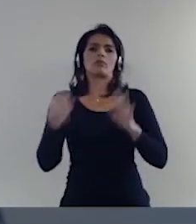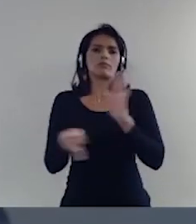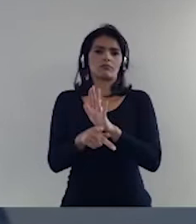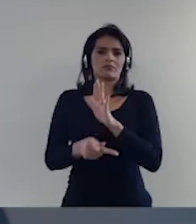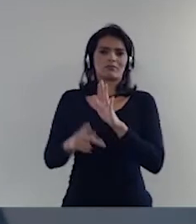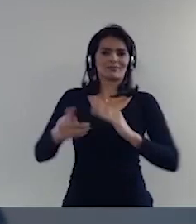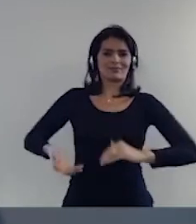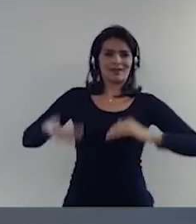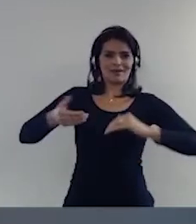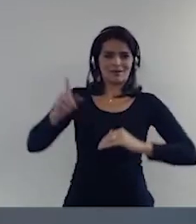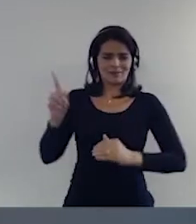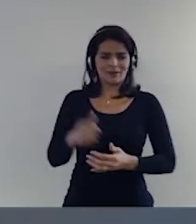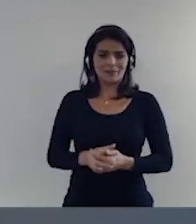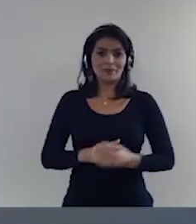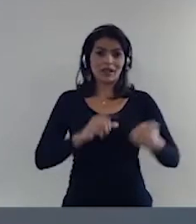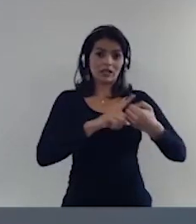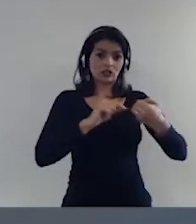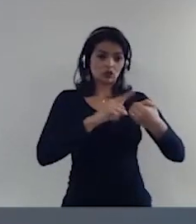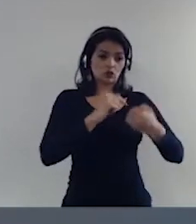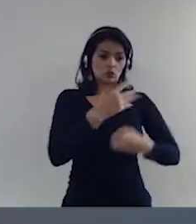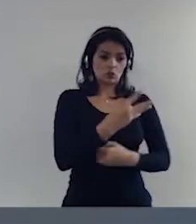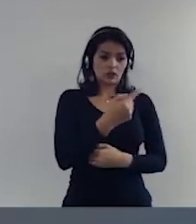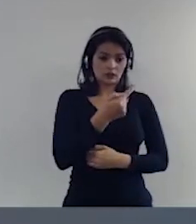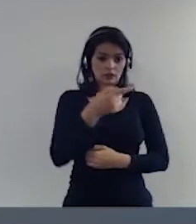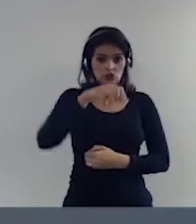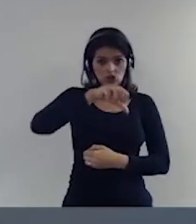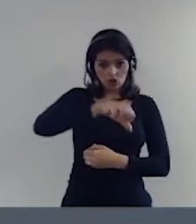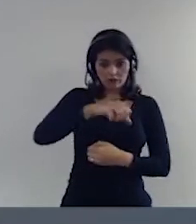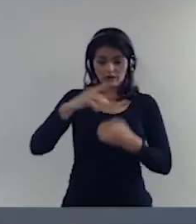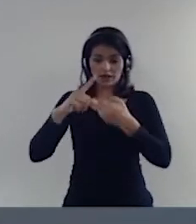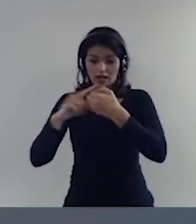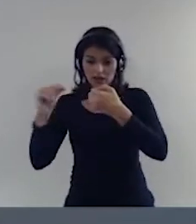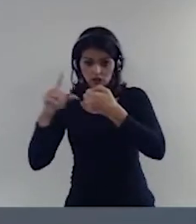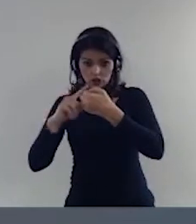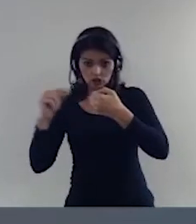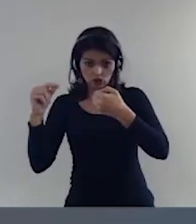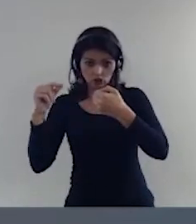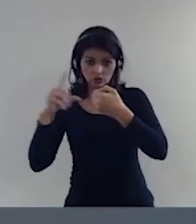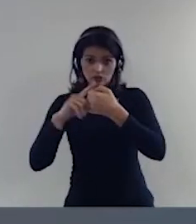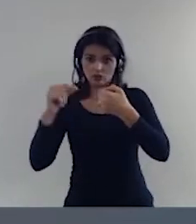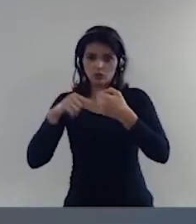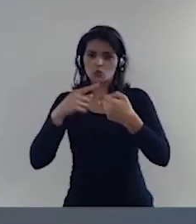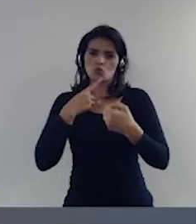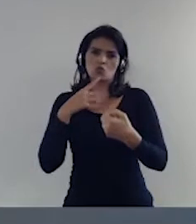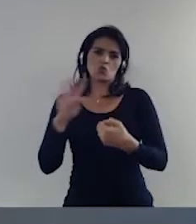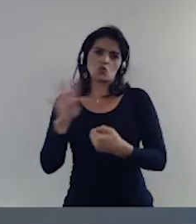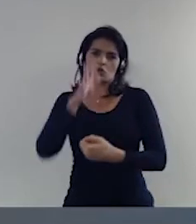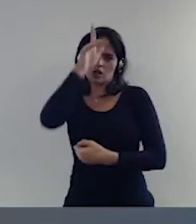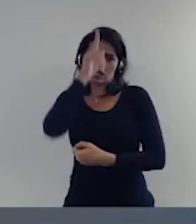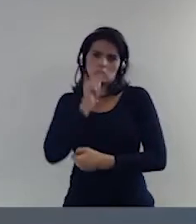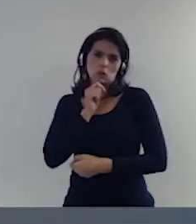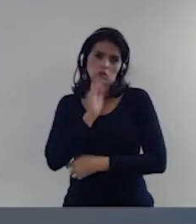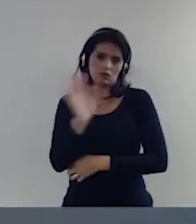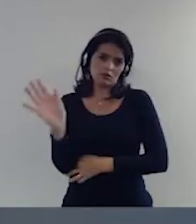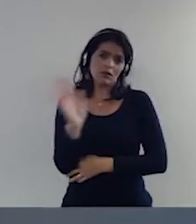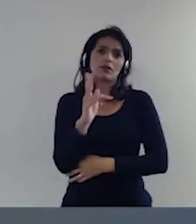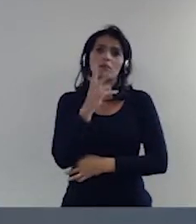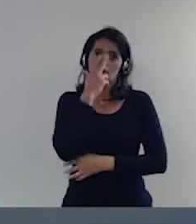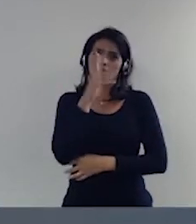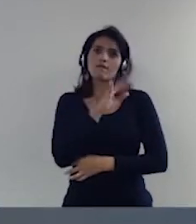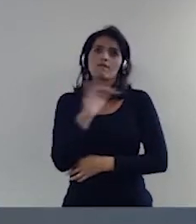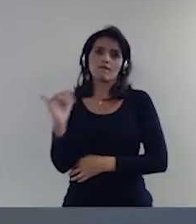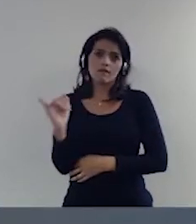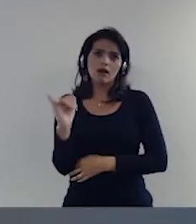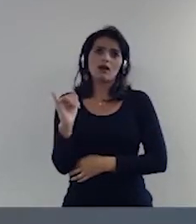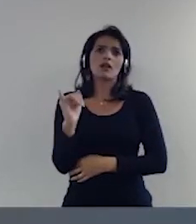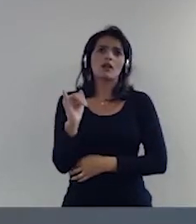Em contrapartida, o artigo 479, que é um artigo bastante desconhecido ainda, mas me parece que deve ganhar importância